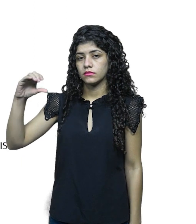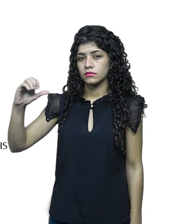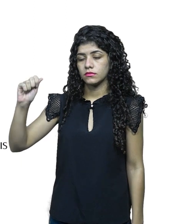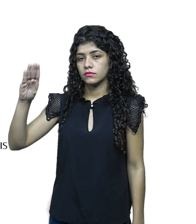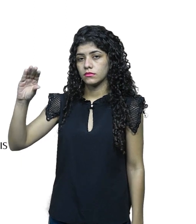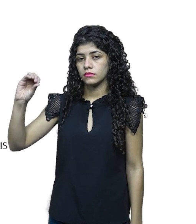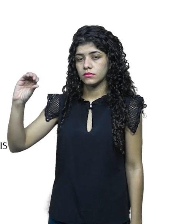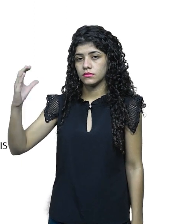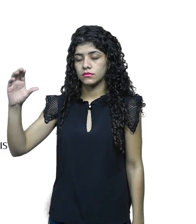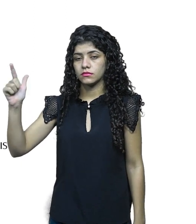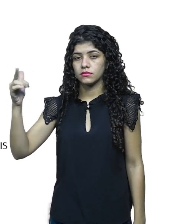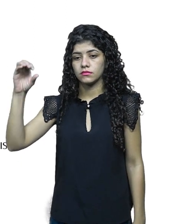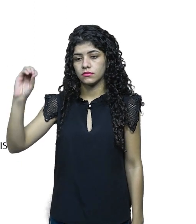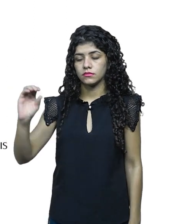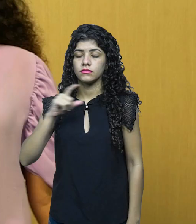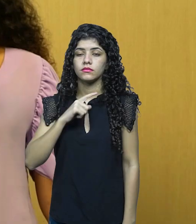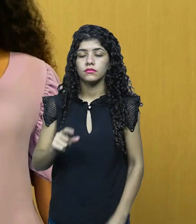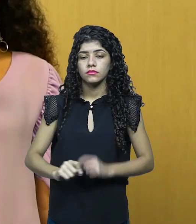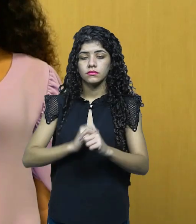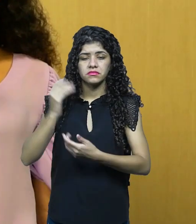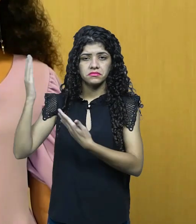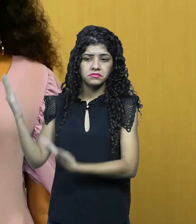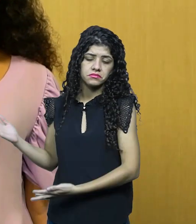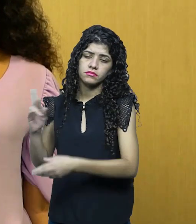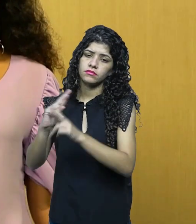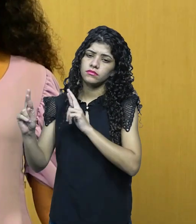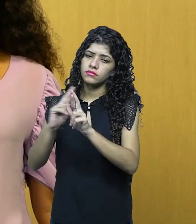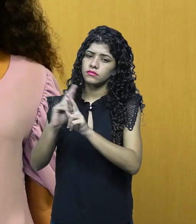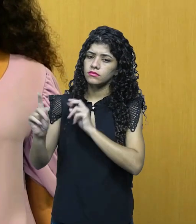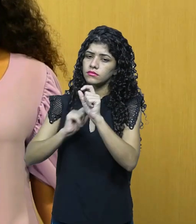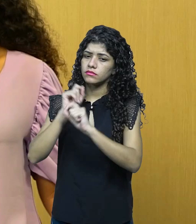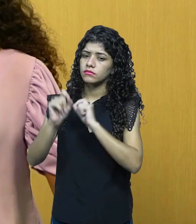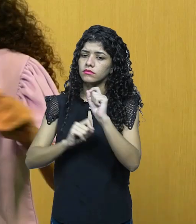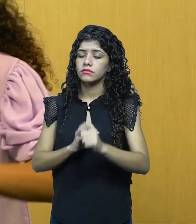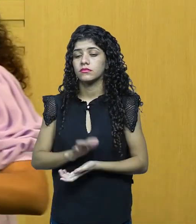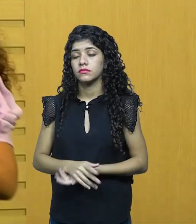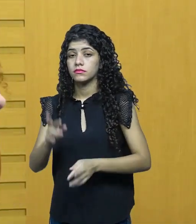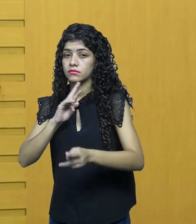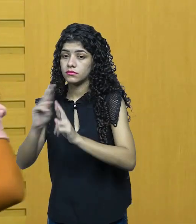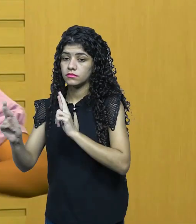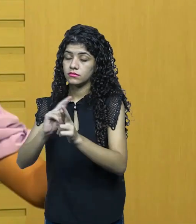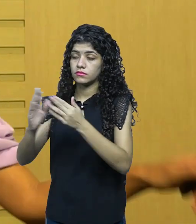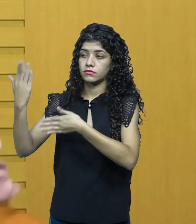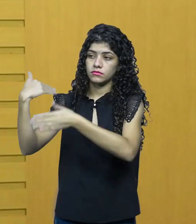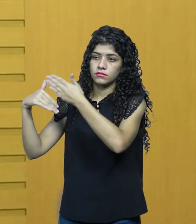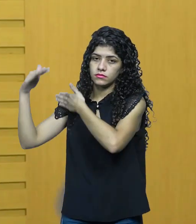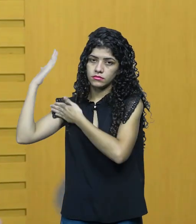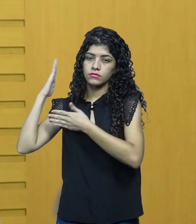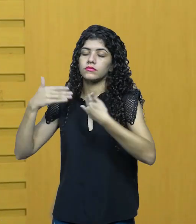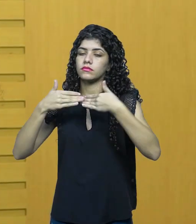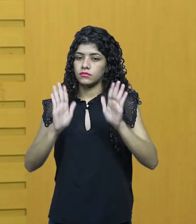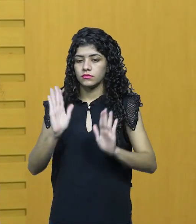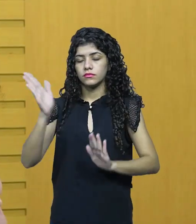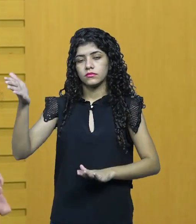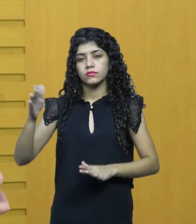de falar cada um também. O que é o cabeçalho relacional? O nome já diz. Ele se relaciona a um cabeçalho anterior que já